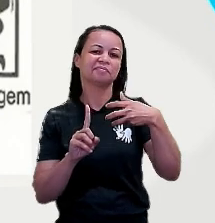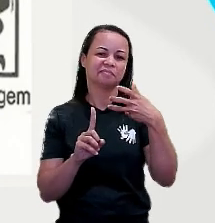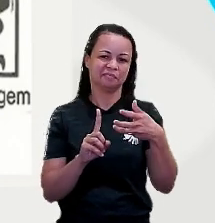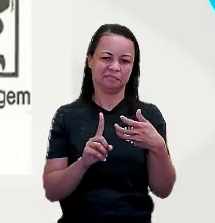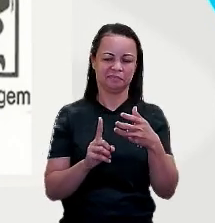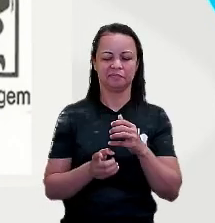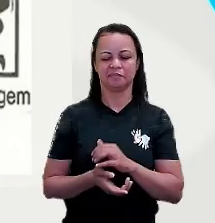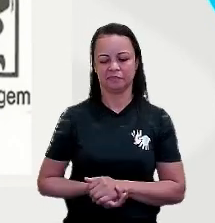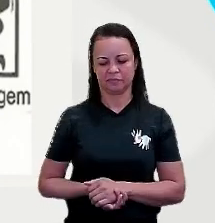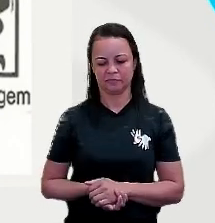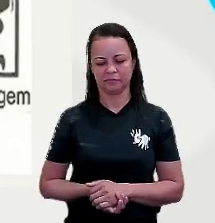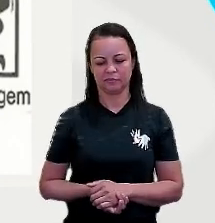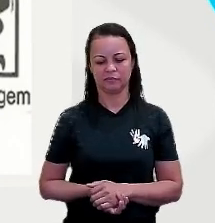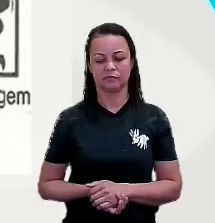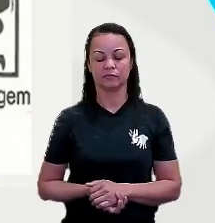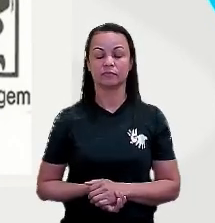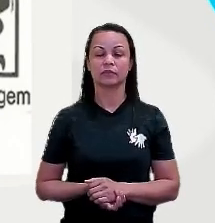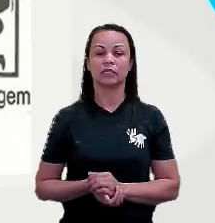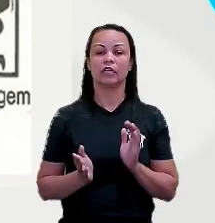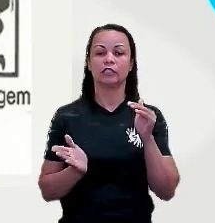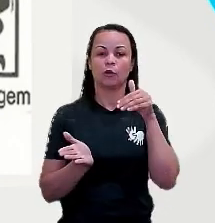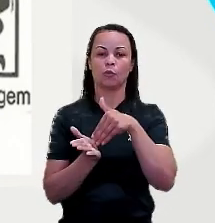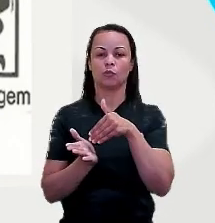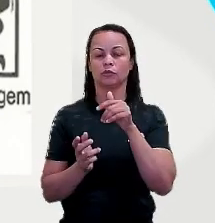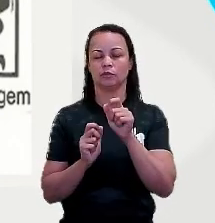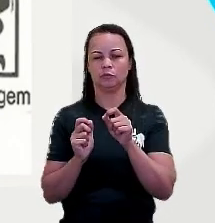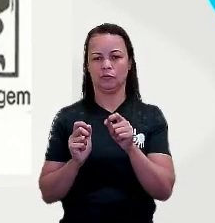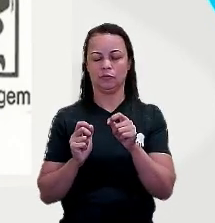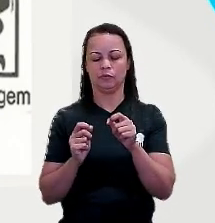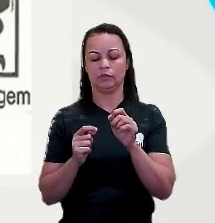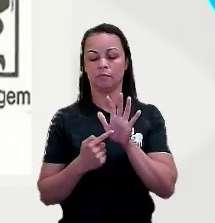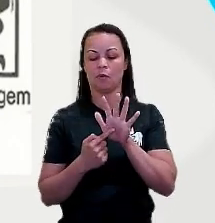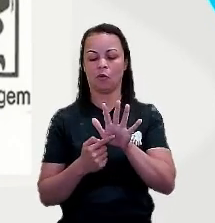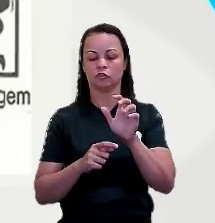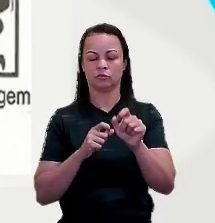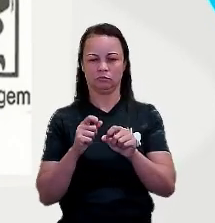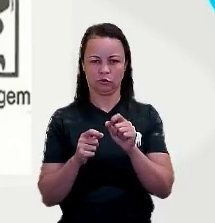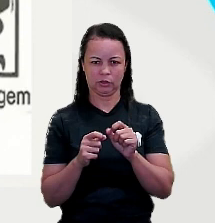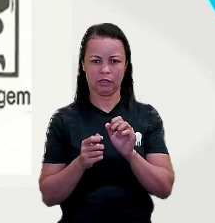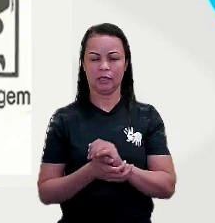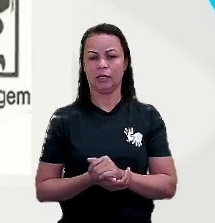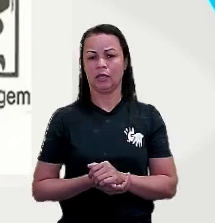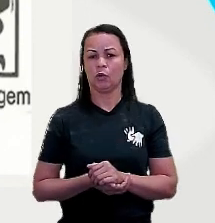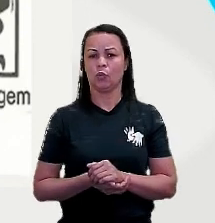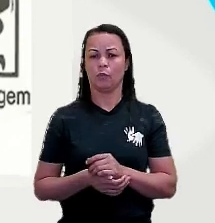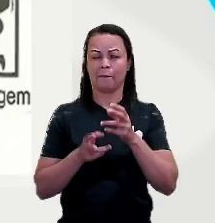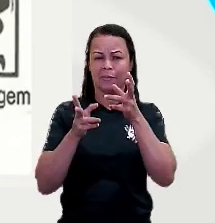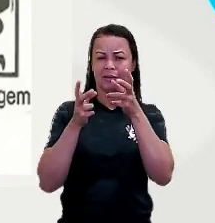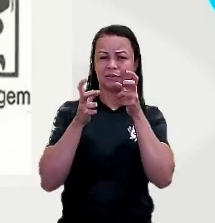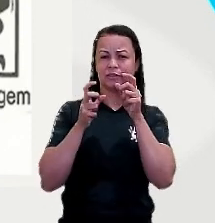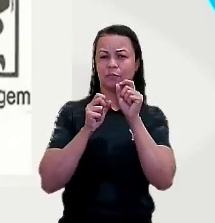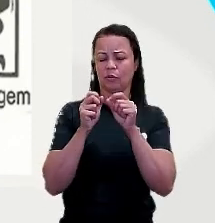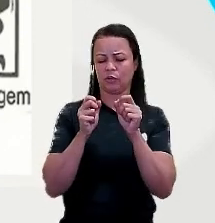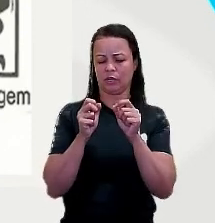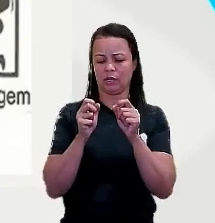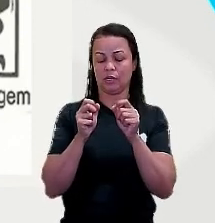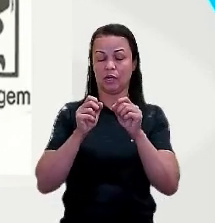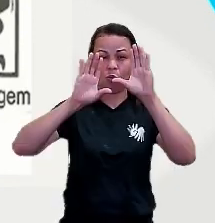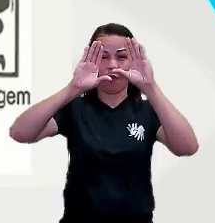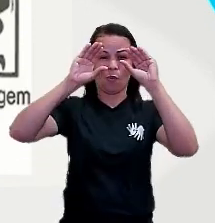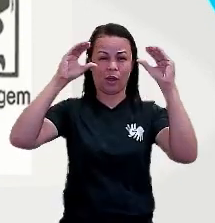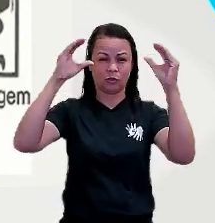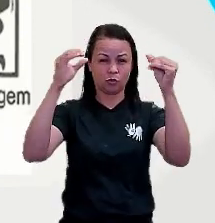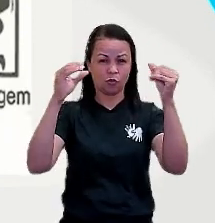momento. E temos o último quadrinho que indica aí, percebam que é uma nuvem